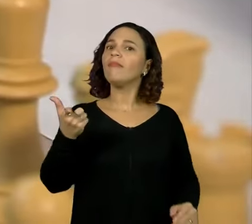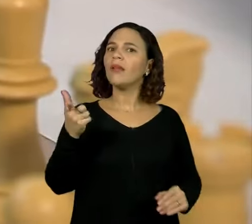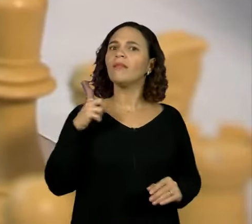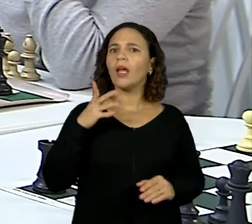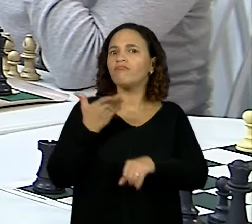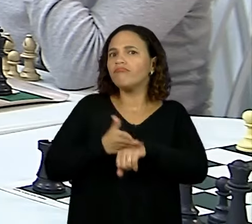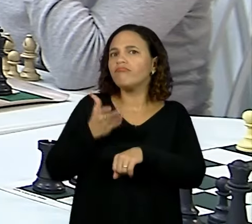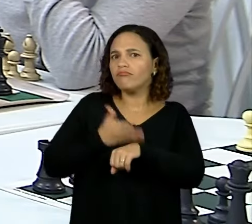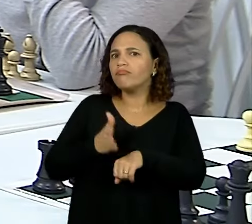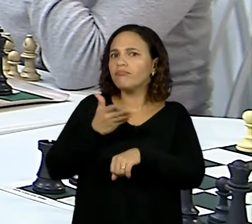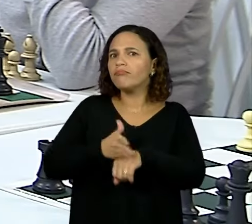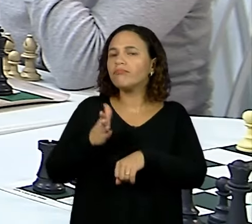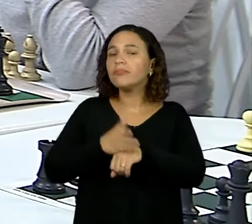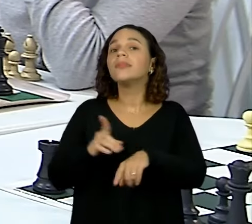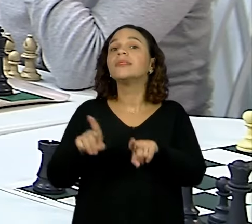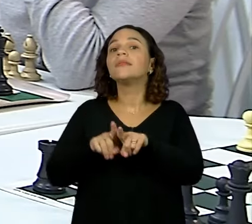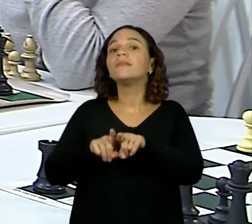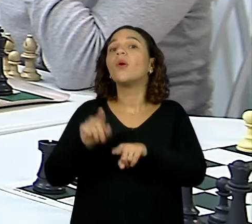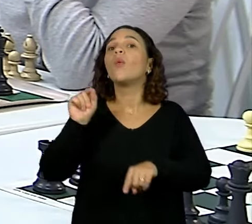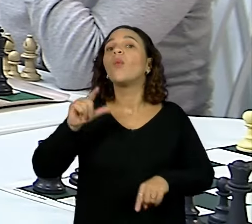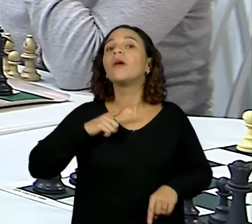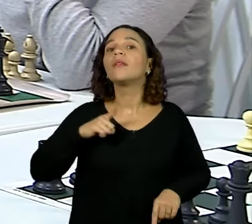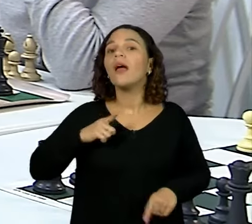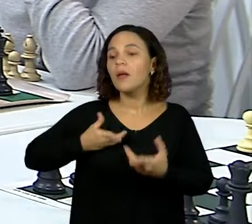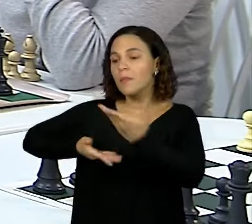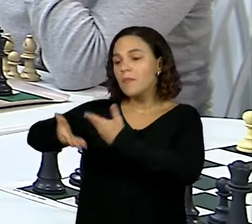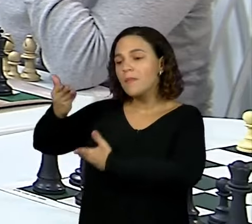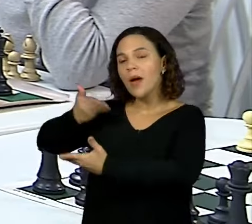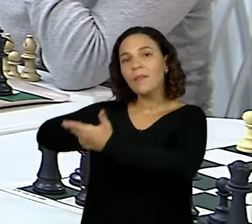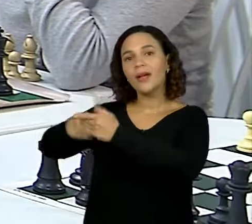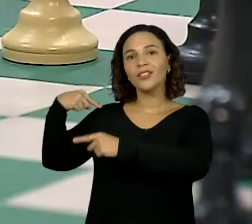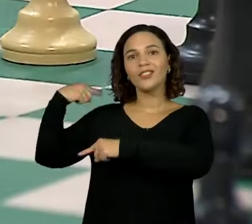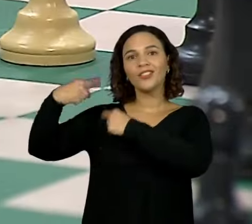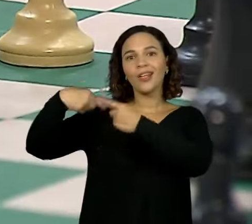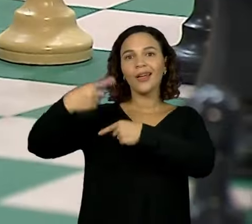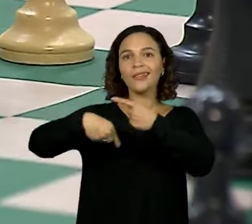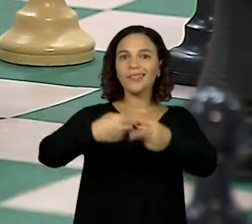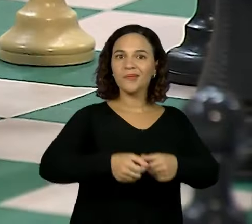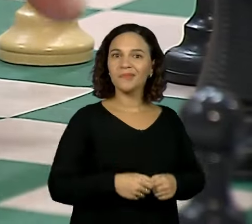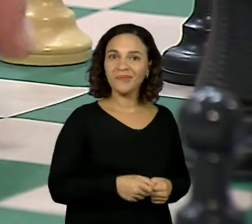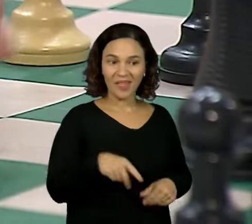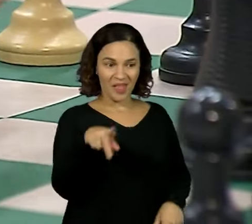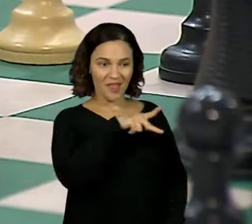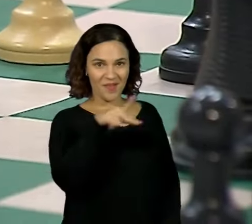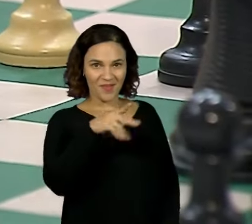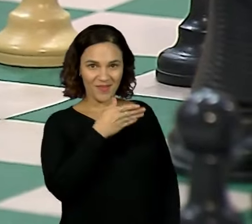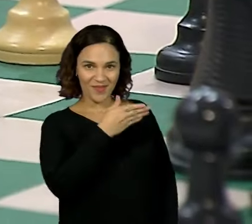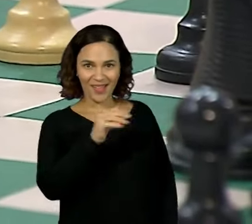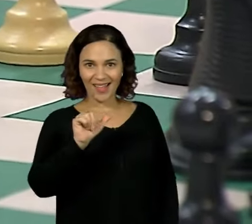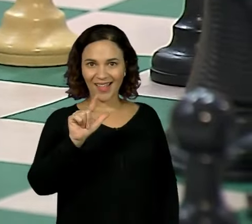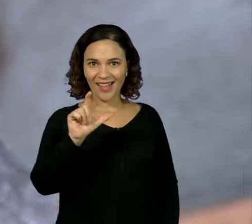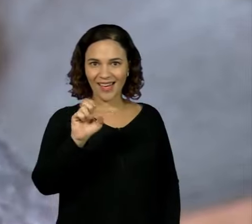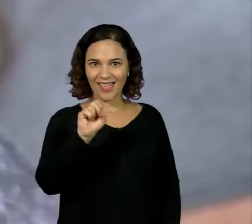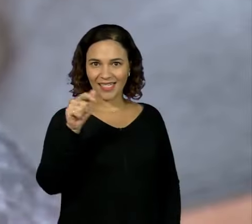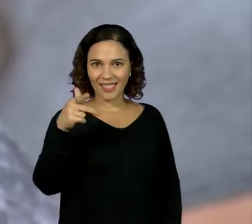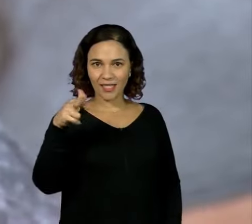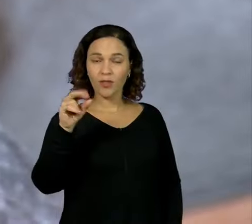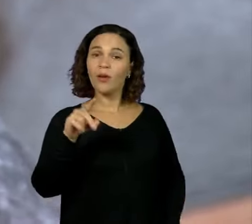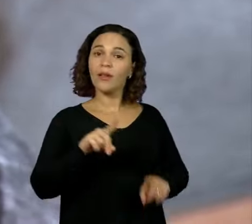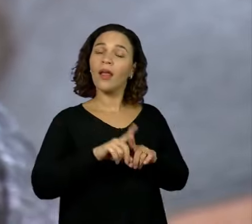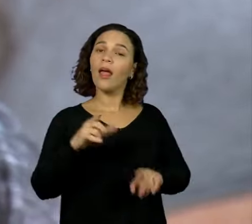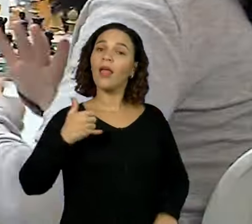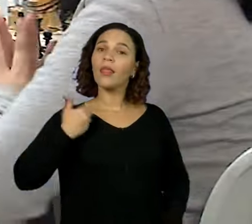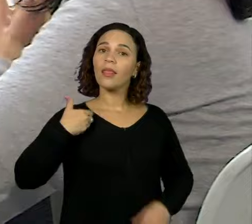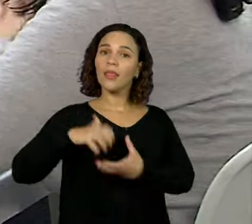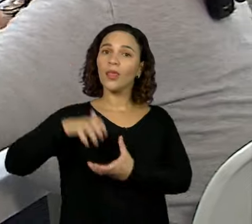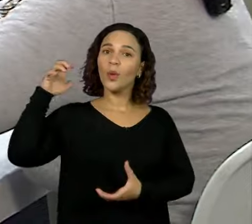alguns treinos, existe também uma troca entre gerações. O professor Alessandro tem alunos da terceira